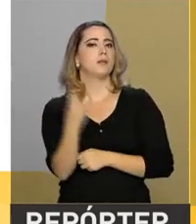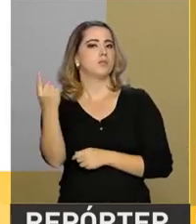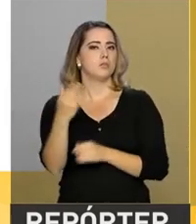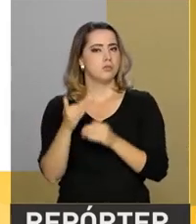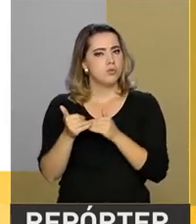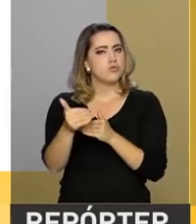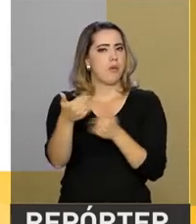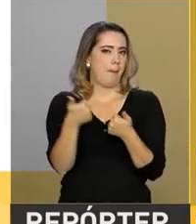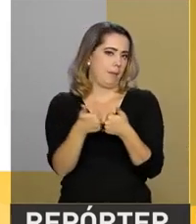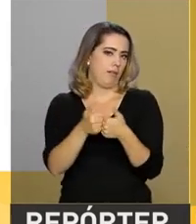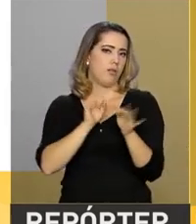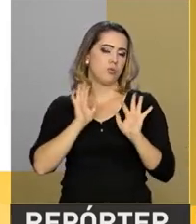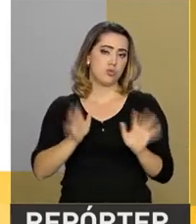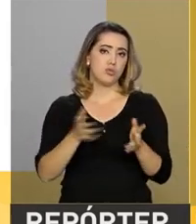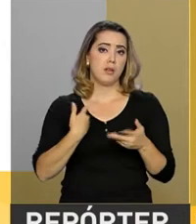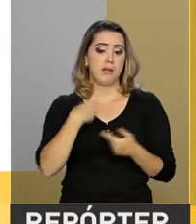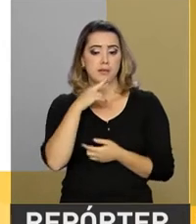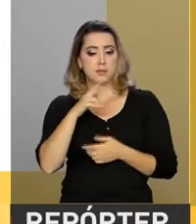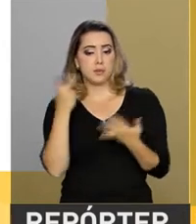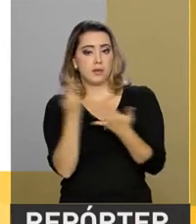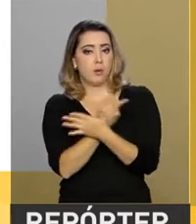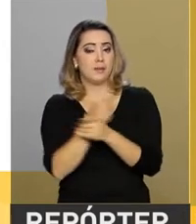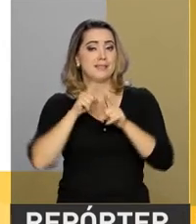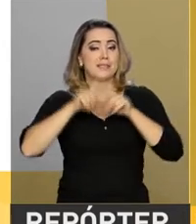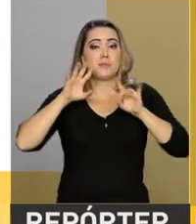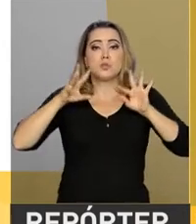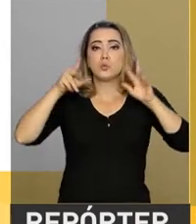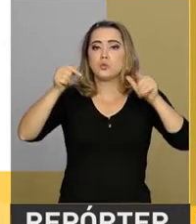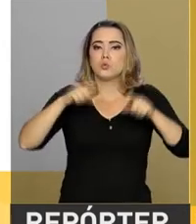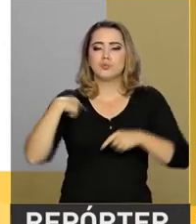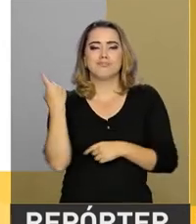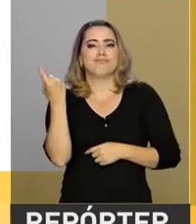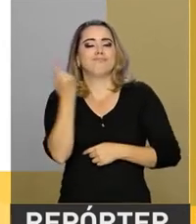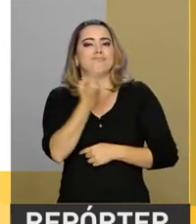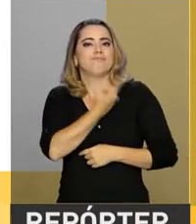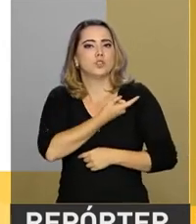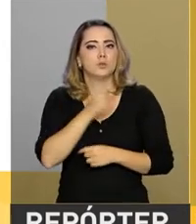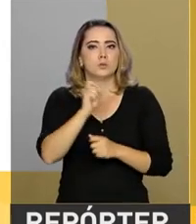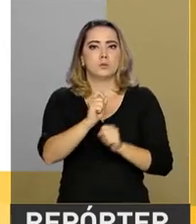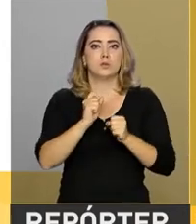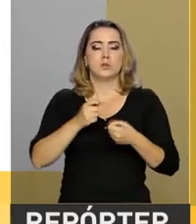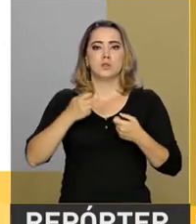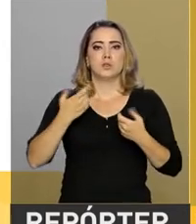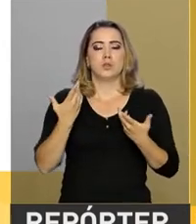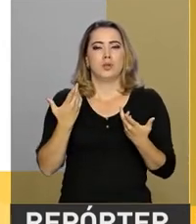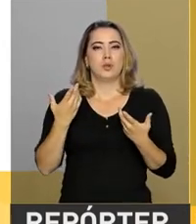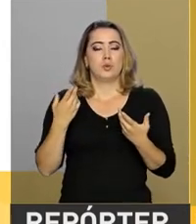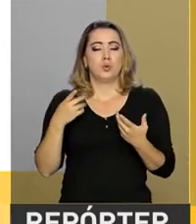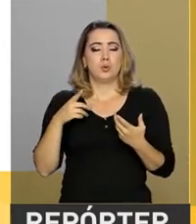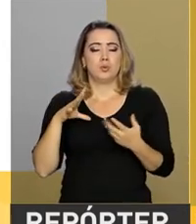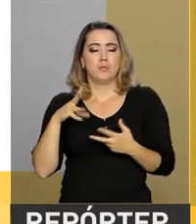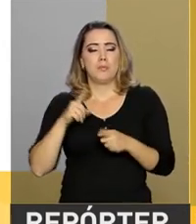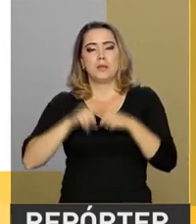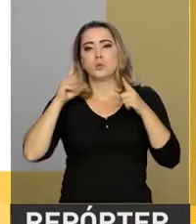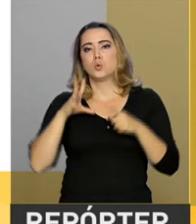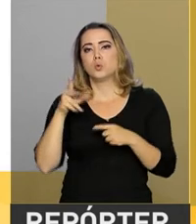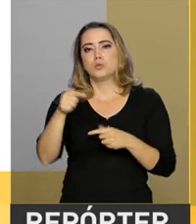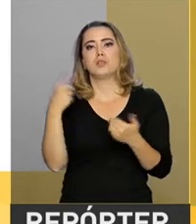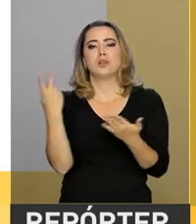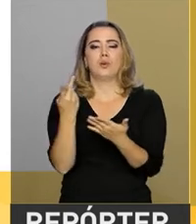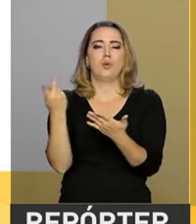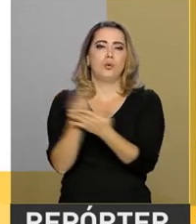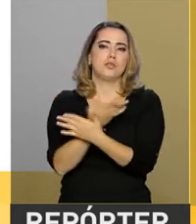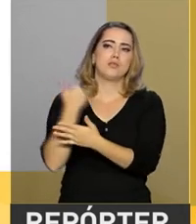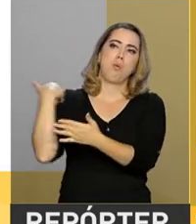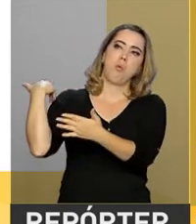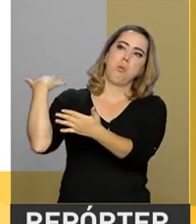áreas. Os resultados vão aparecer, mas toda essa imensa deterioração em segurança foi uma construção